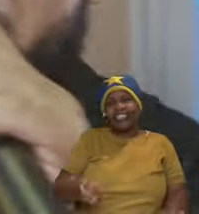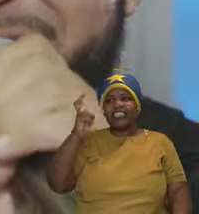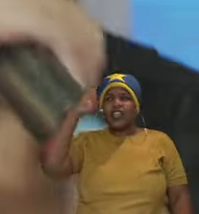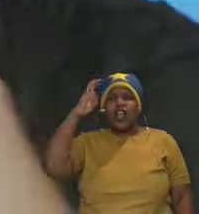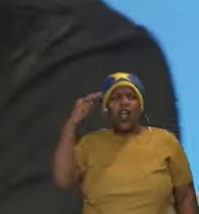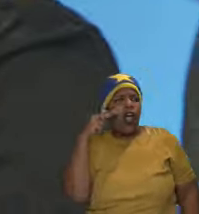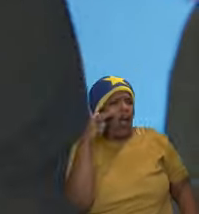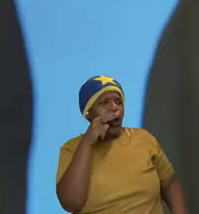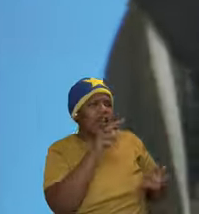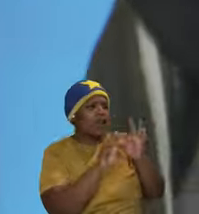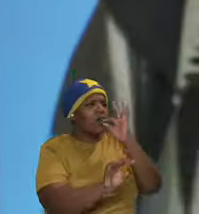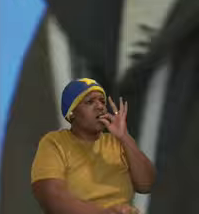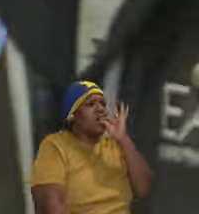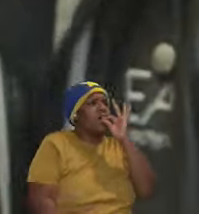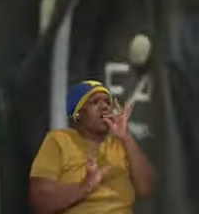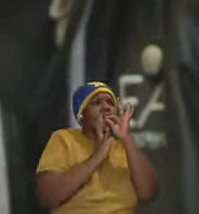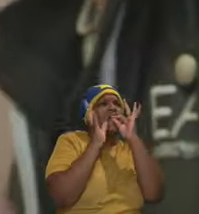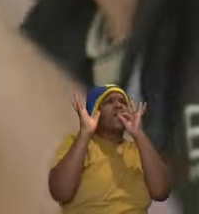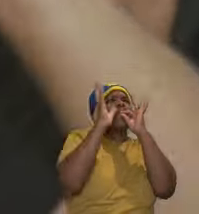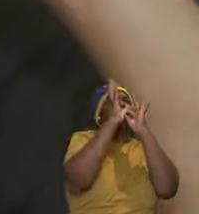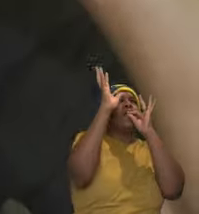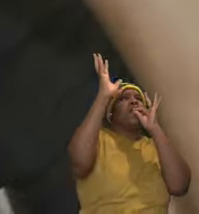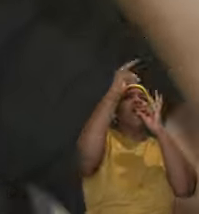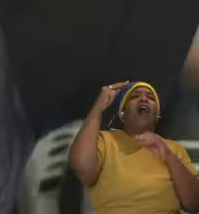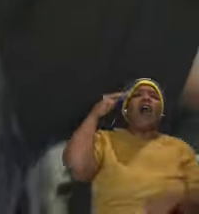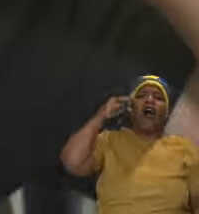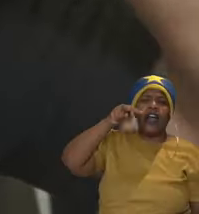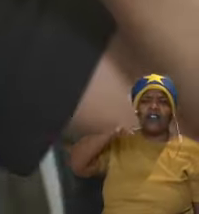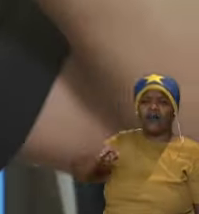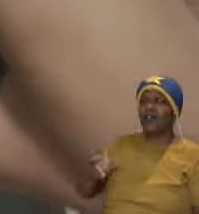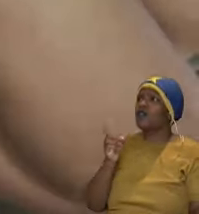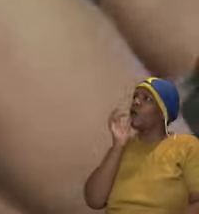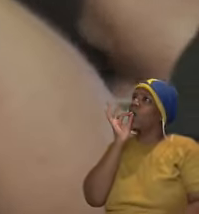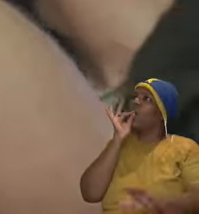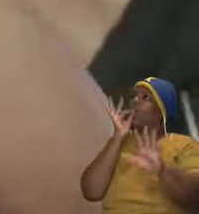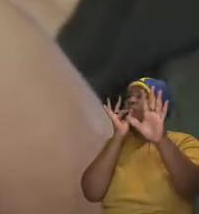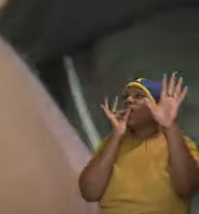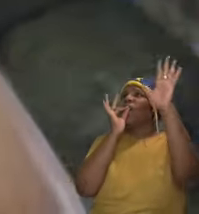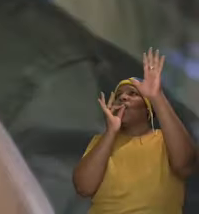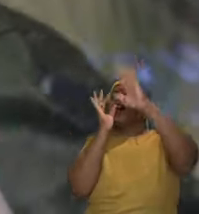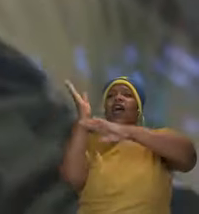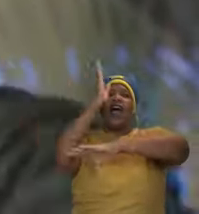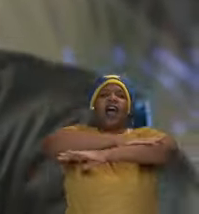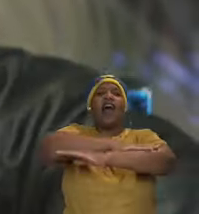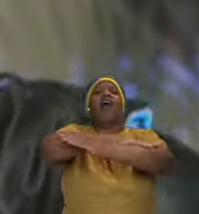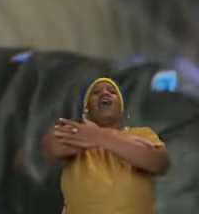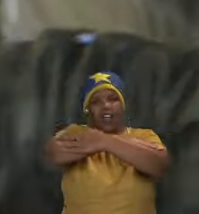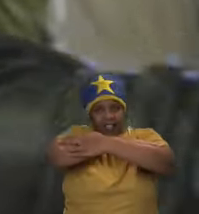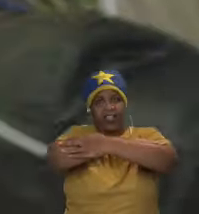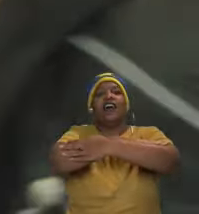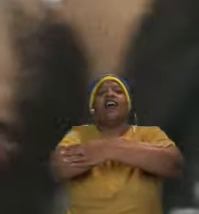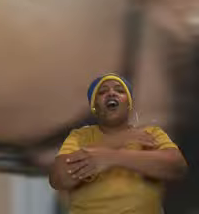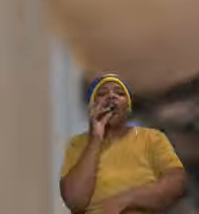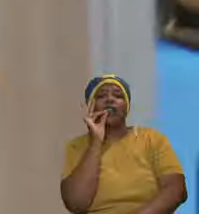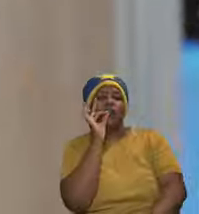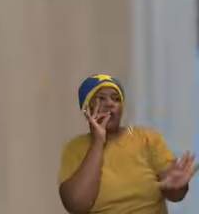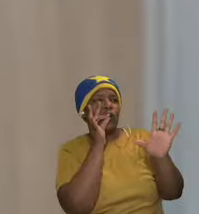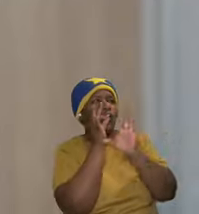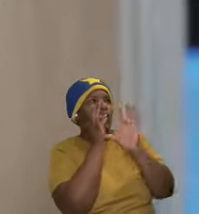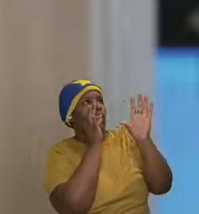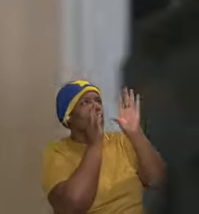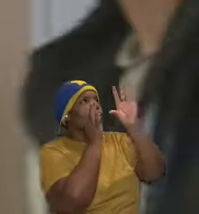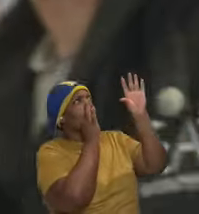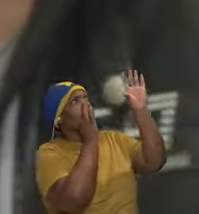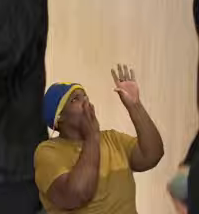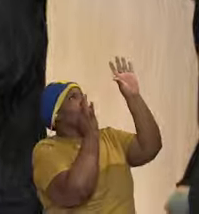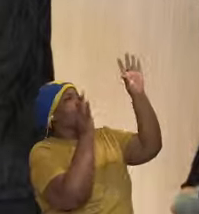Olha a fumaça do gênio, fumaça do gênio. Olha a fumaça do gênio, fumaça do gênio. Olha a fumaça